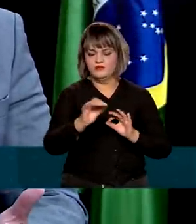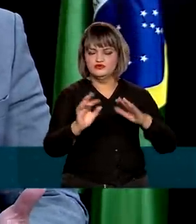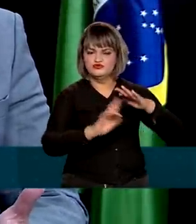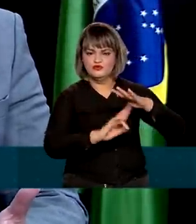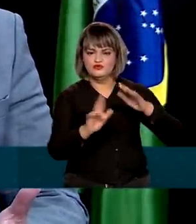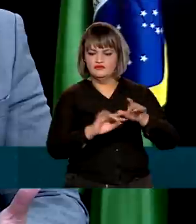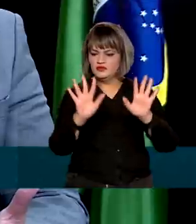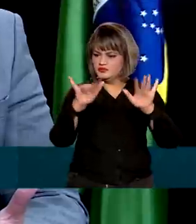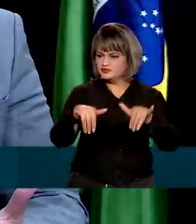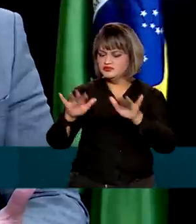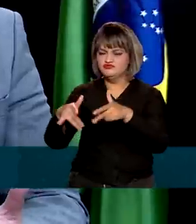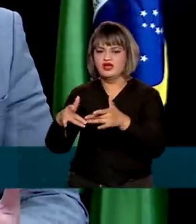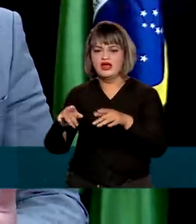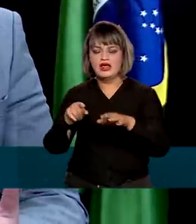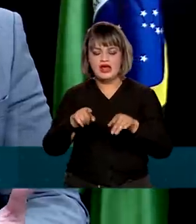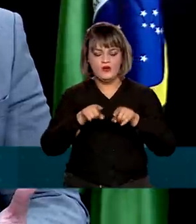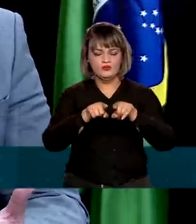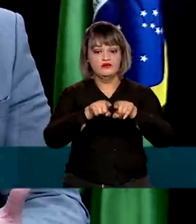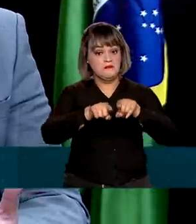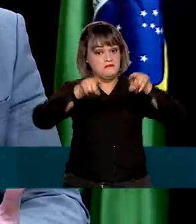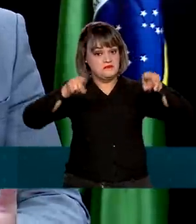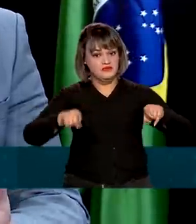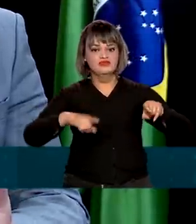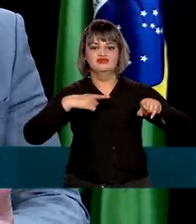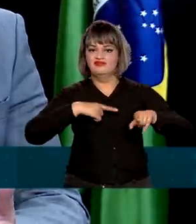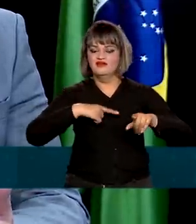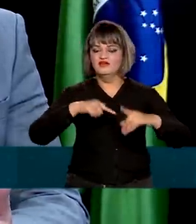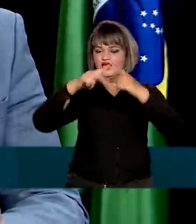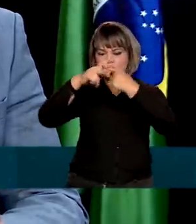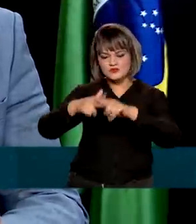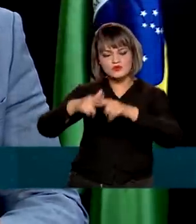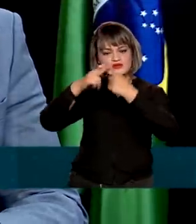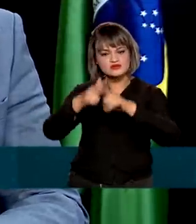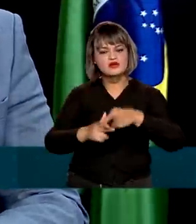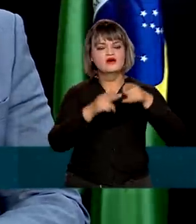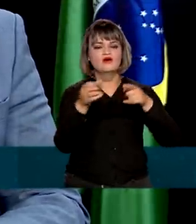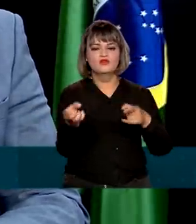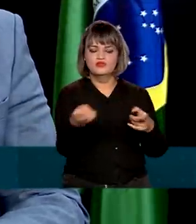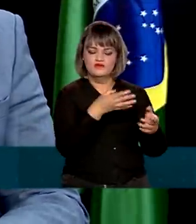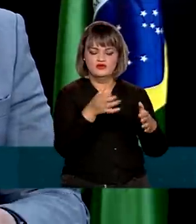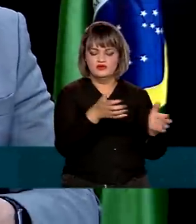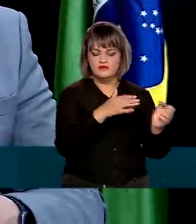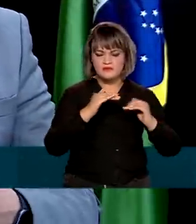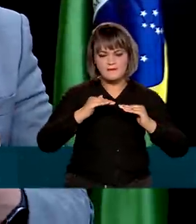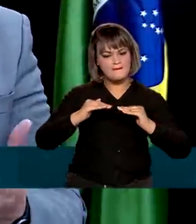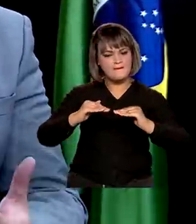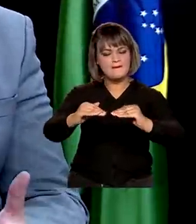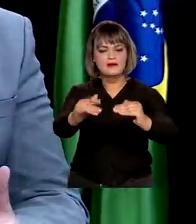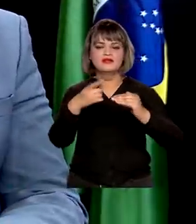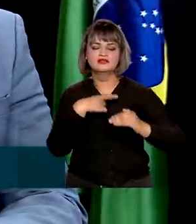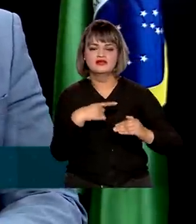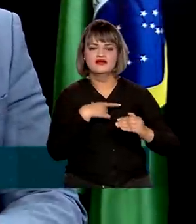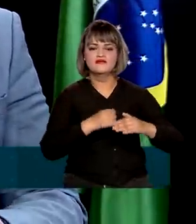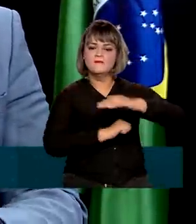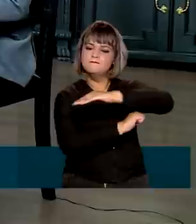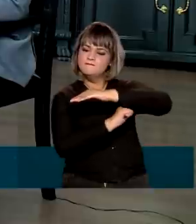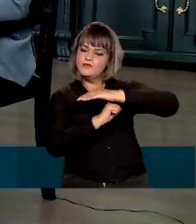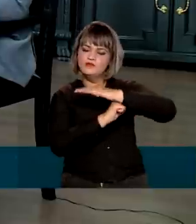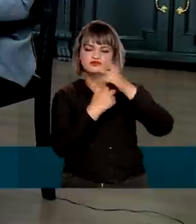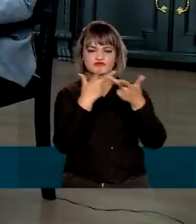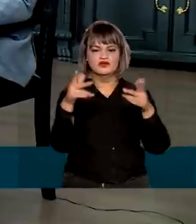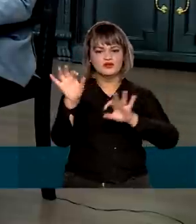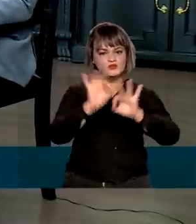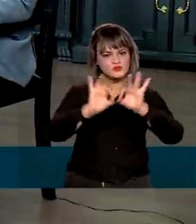entregue são publicações restaurações e recuperações novas pavimentações muitas Pontes